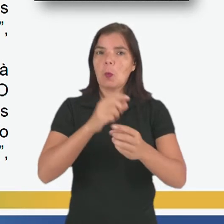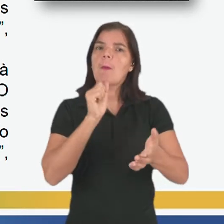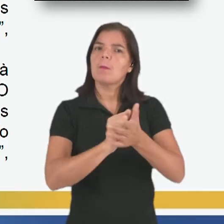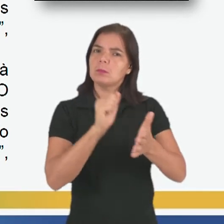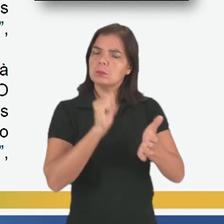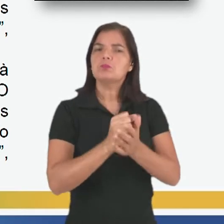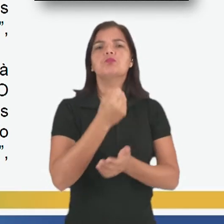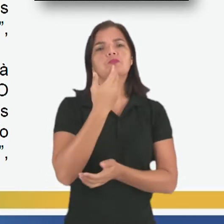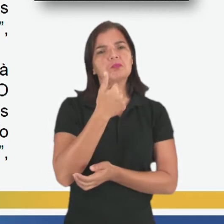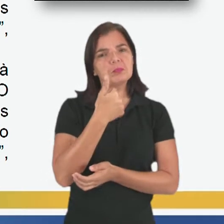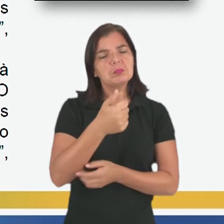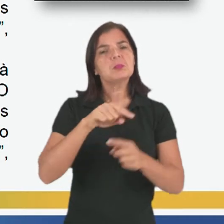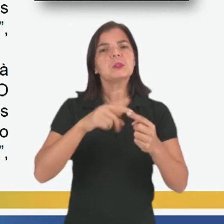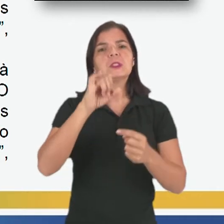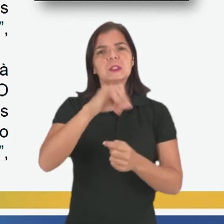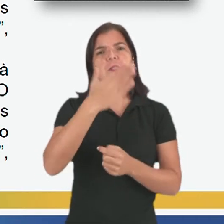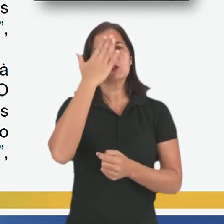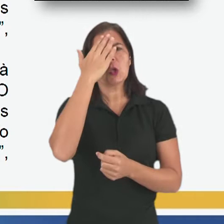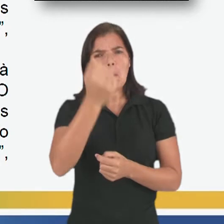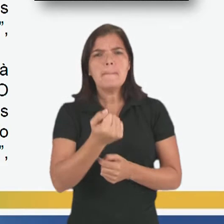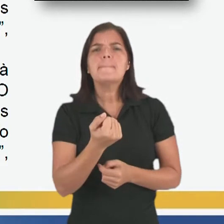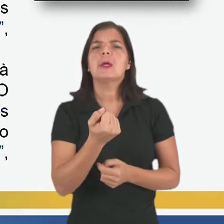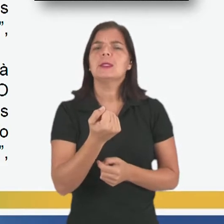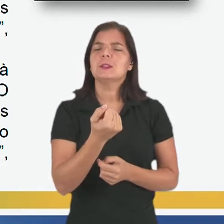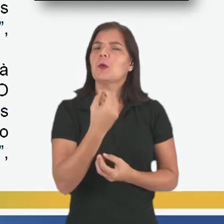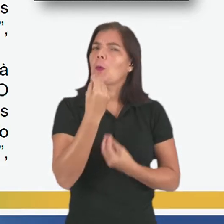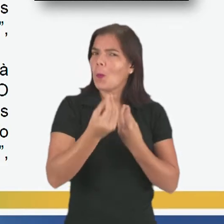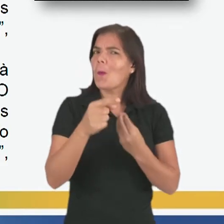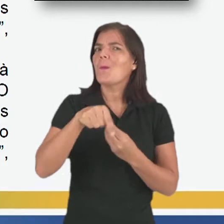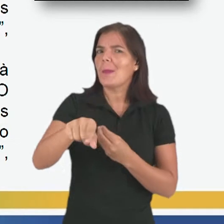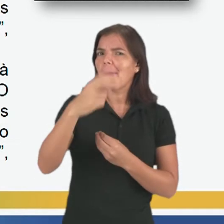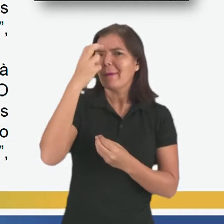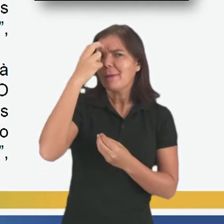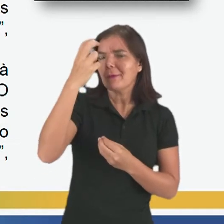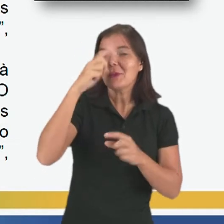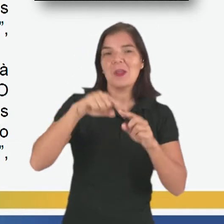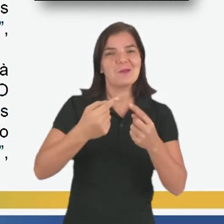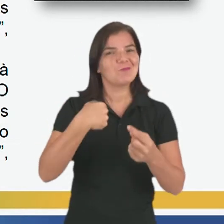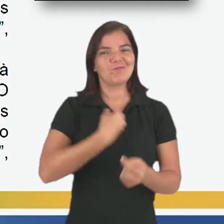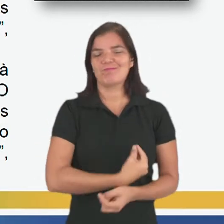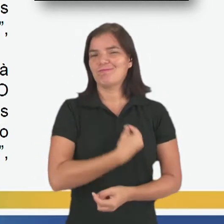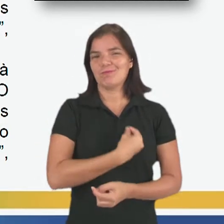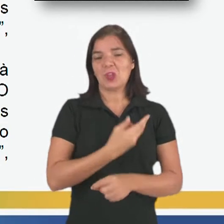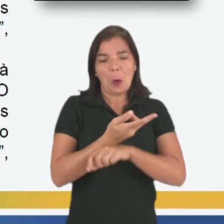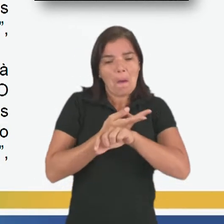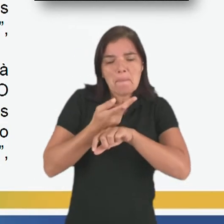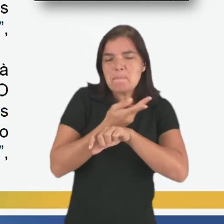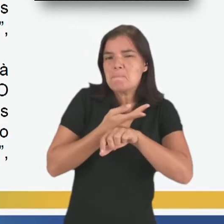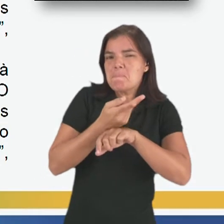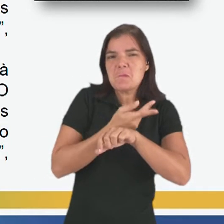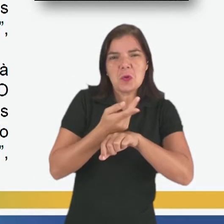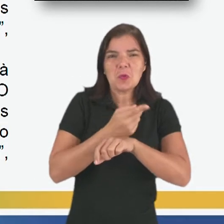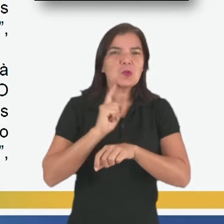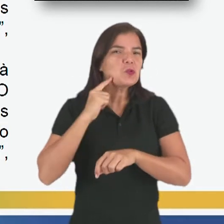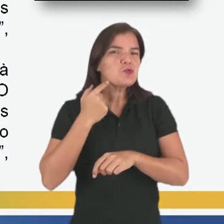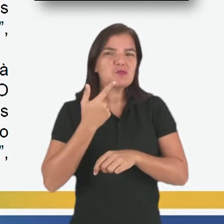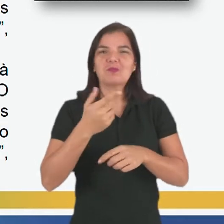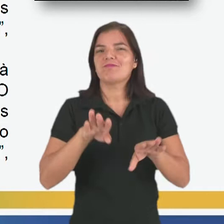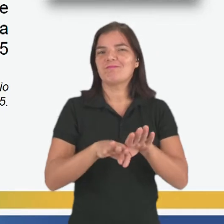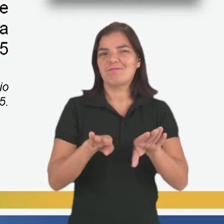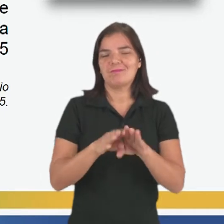bem demais. Se eu soubesse metade do que ela sabe, não estaria aqui catando sucata nessa sujeira